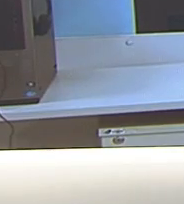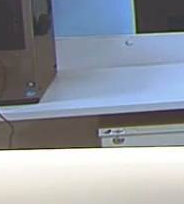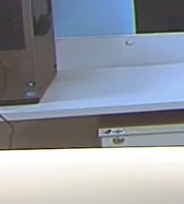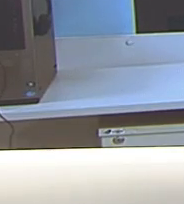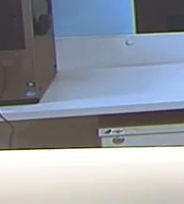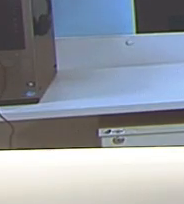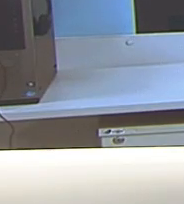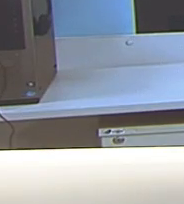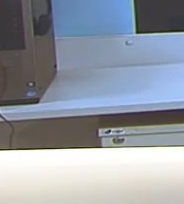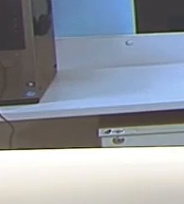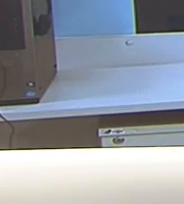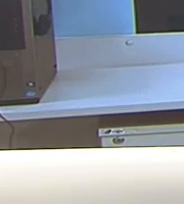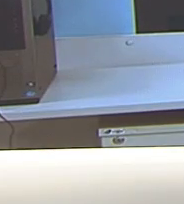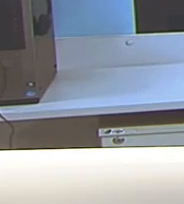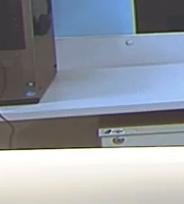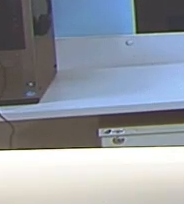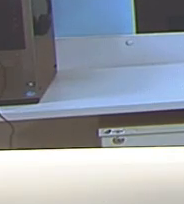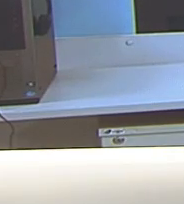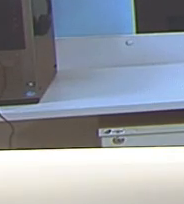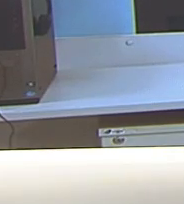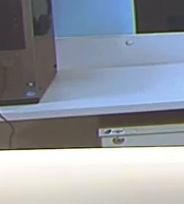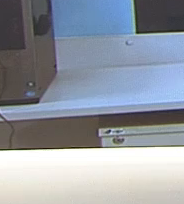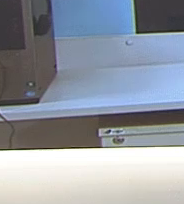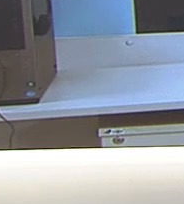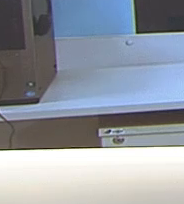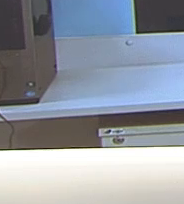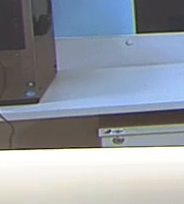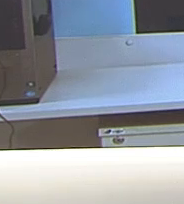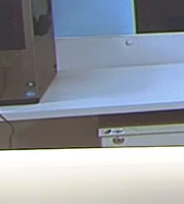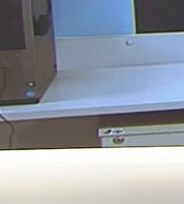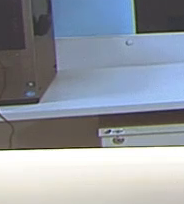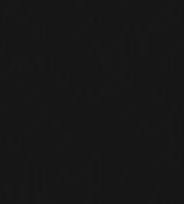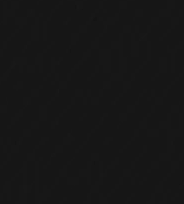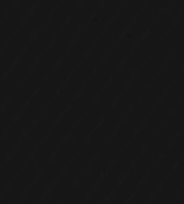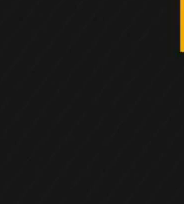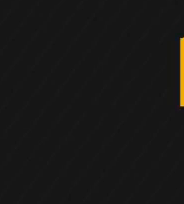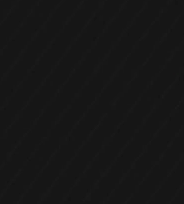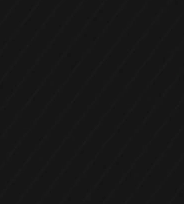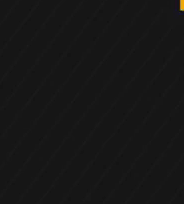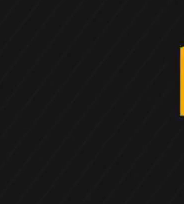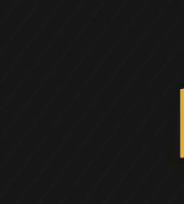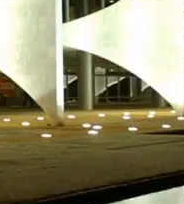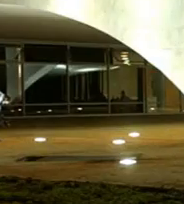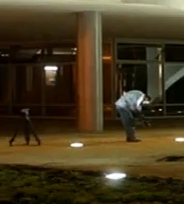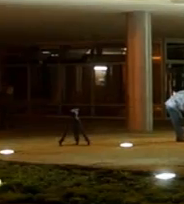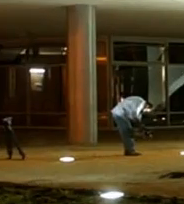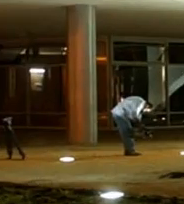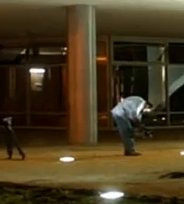mais informações. Continue com a gente, NBR, a TV do Governo Federal.